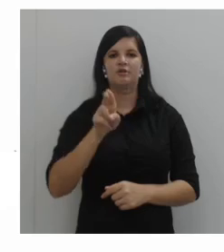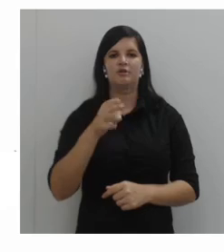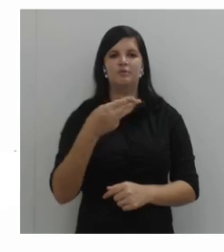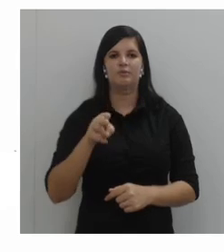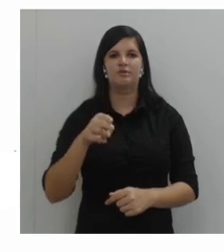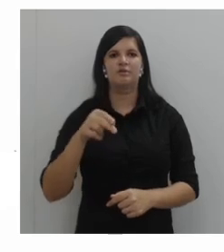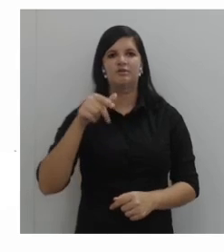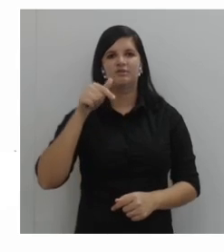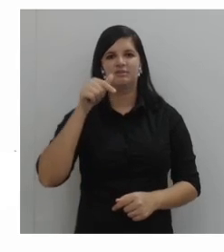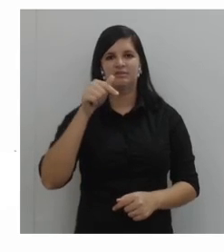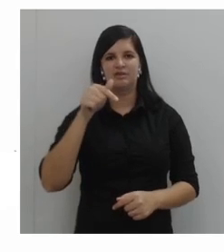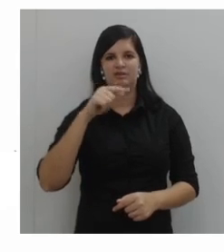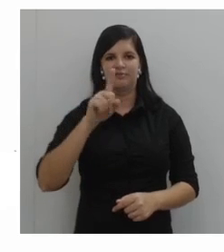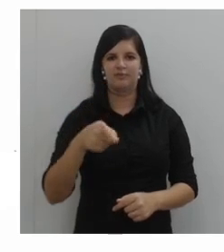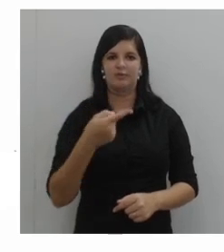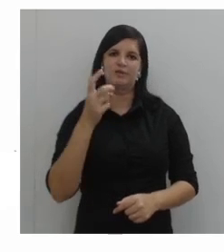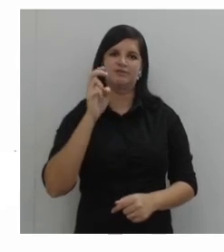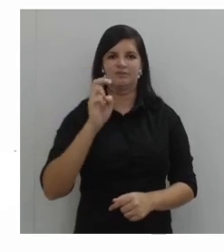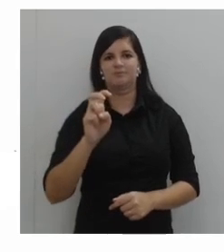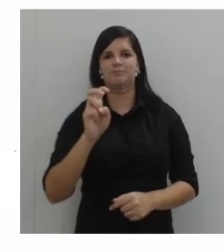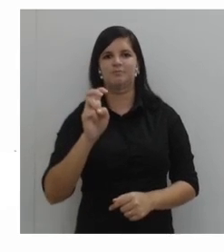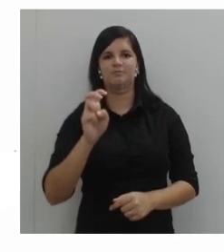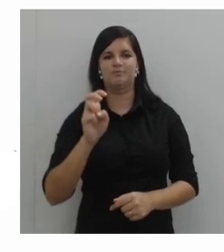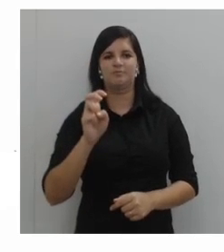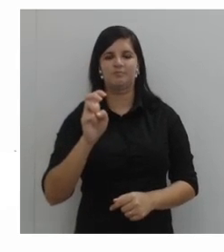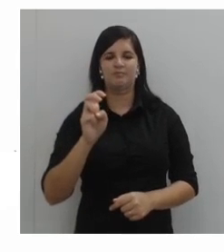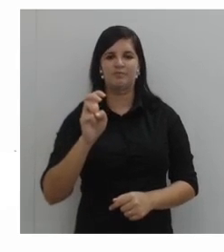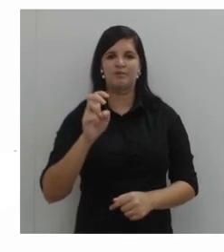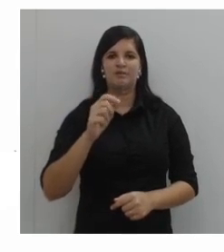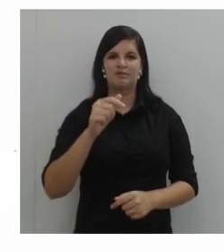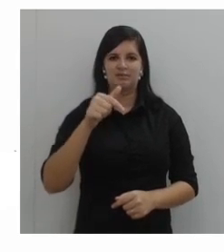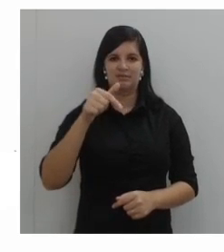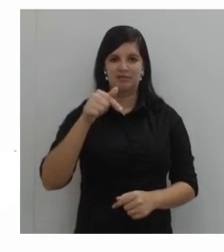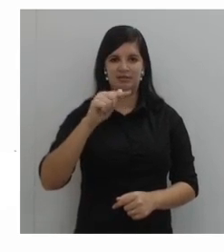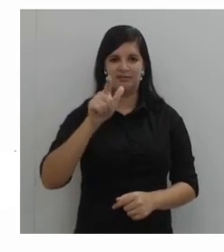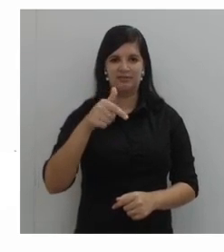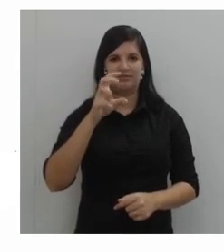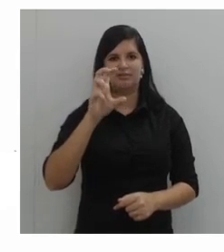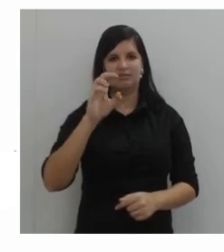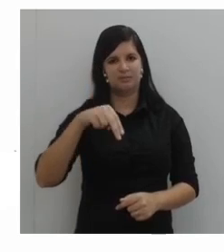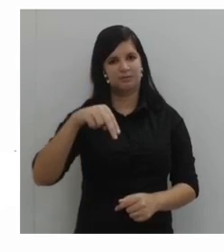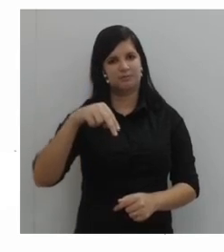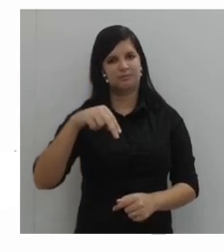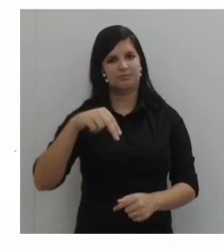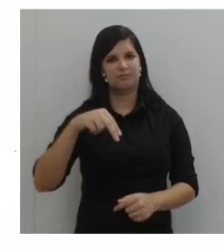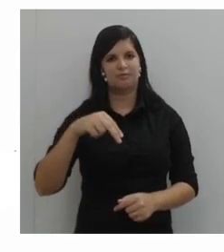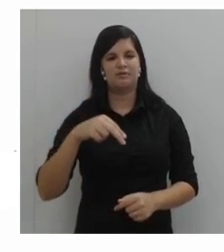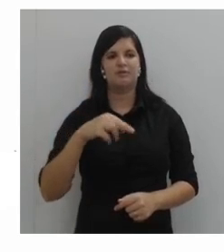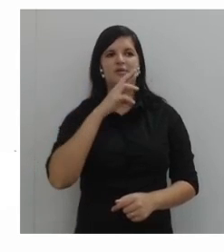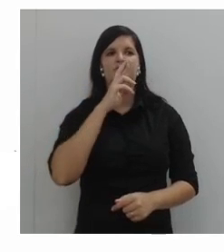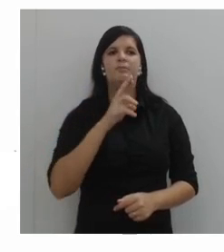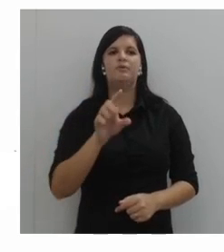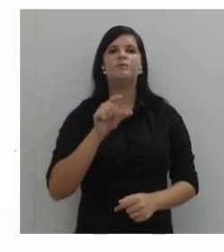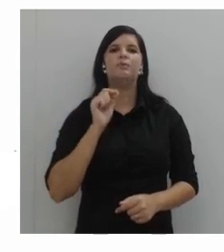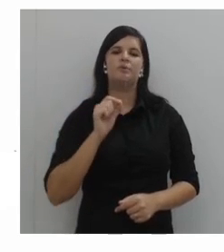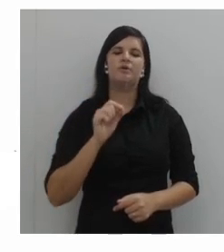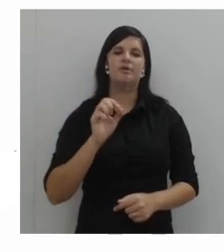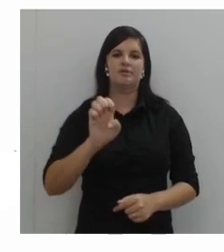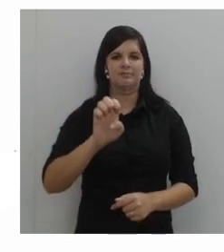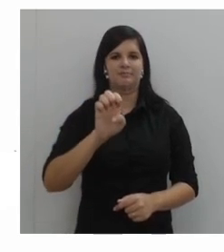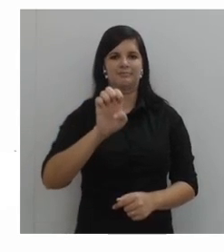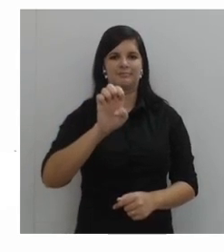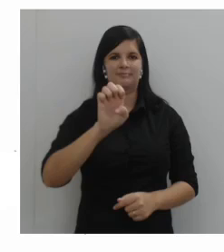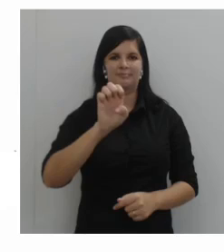a 7,5, ou seja, 7 centímetros e meio. Que nas alternativas isso encontra-se na letra